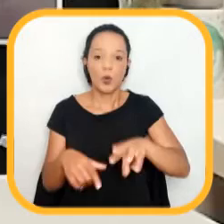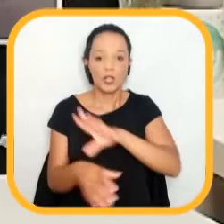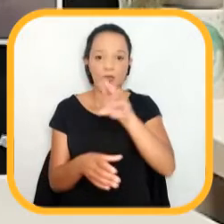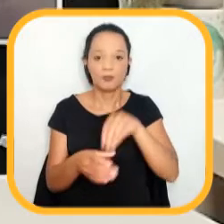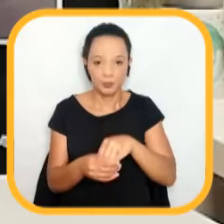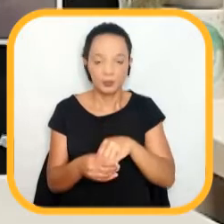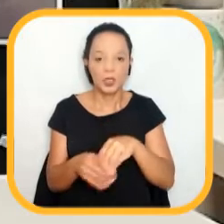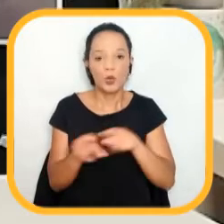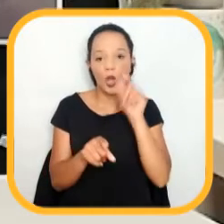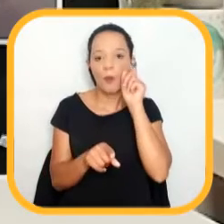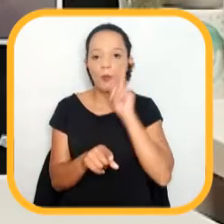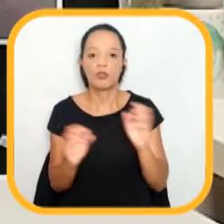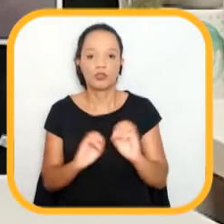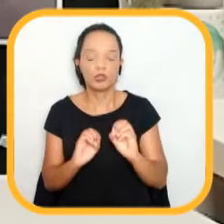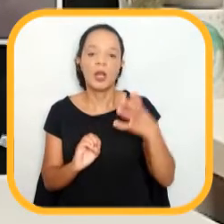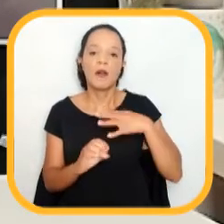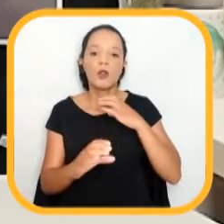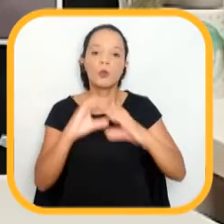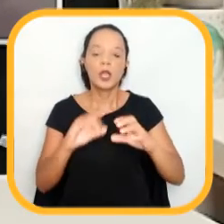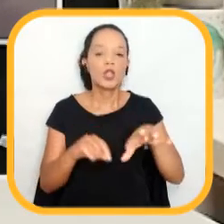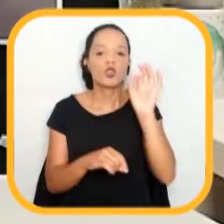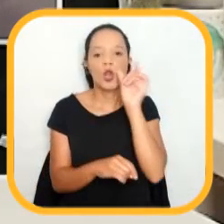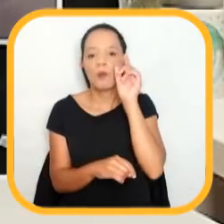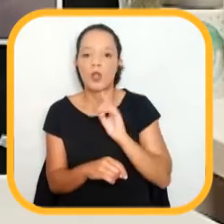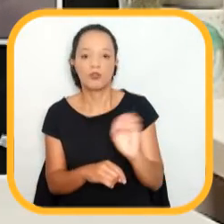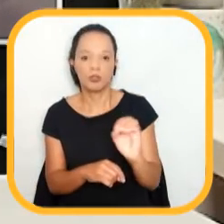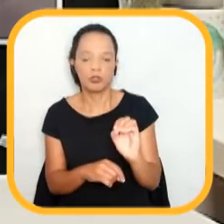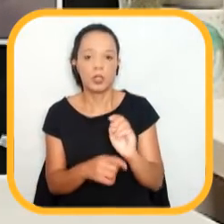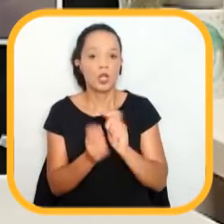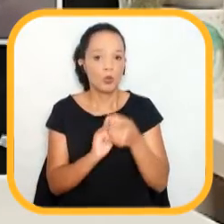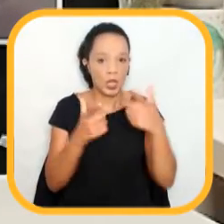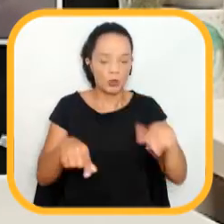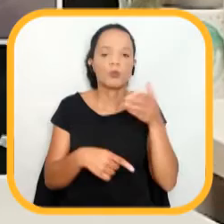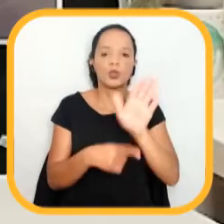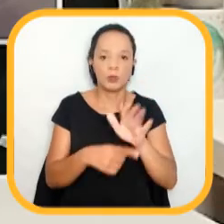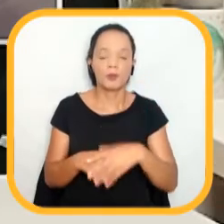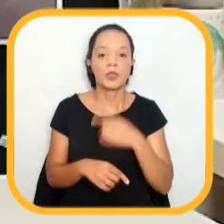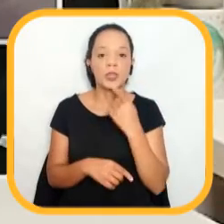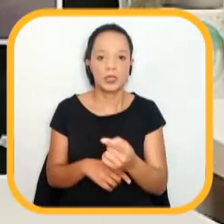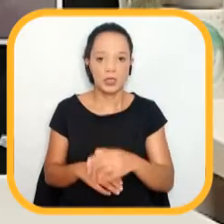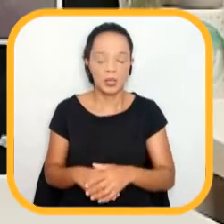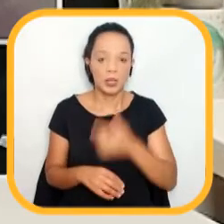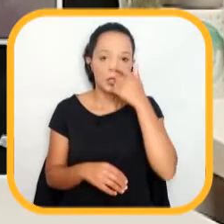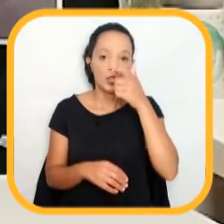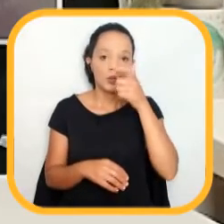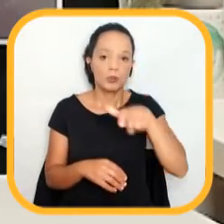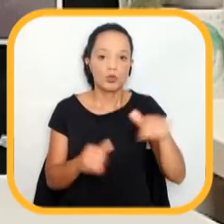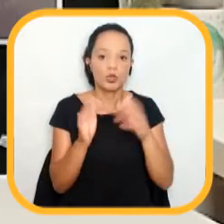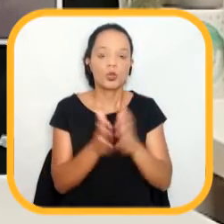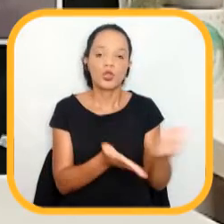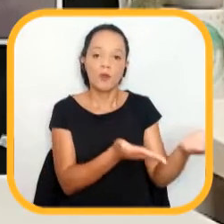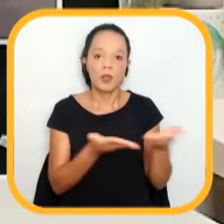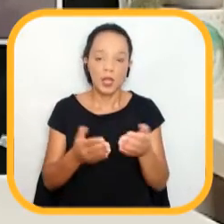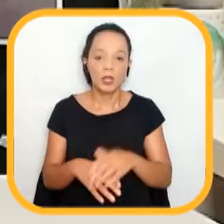linguagem inclusiva ou não sexista procura comunicar sem escolher nenhum grupo e sem alterar o idioma. Por exemplo, dizer todas as pessoas